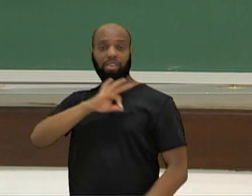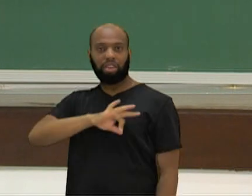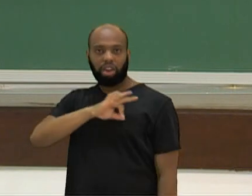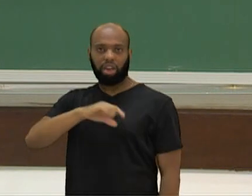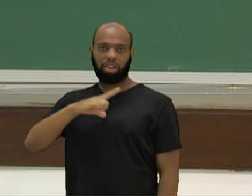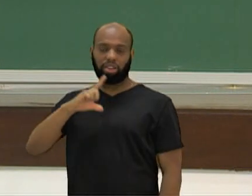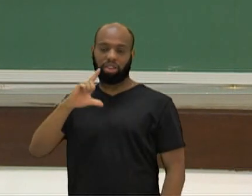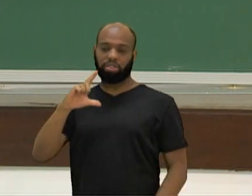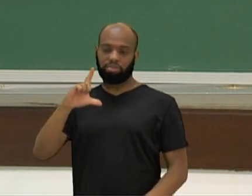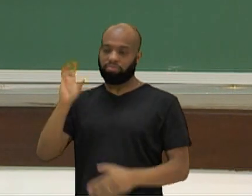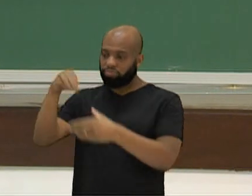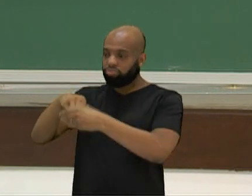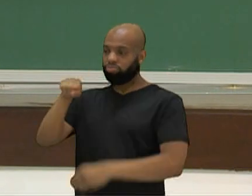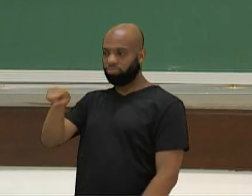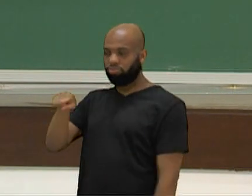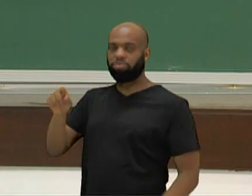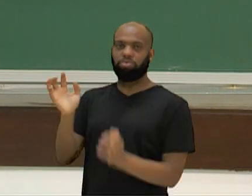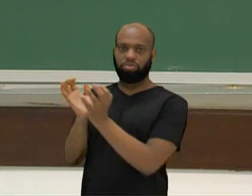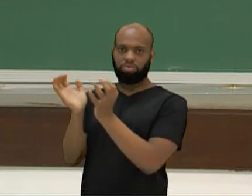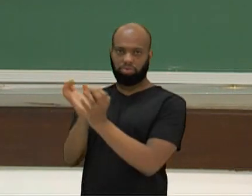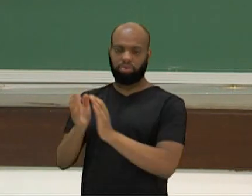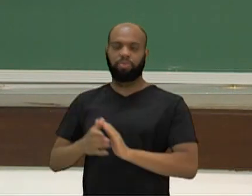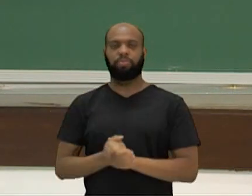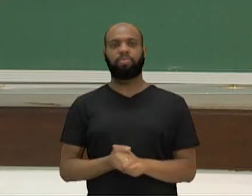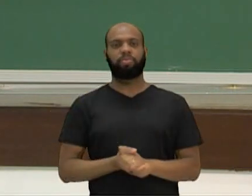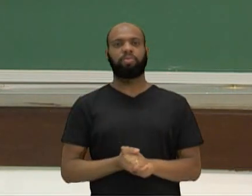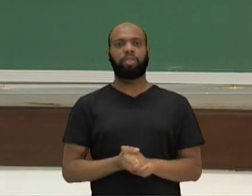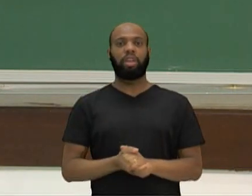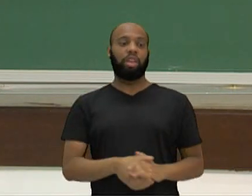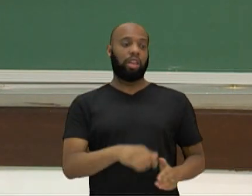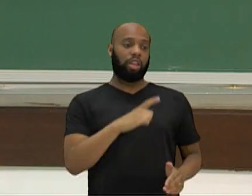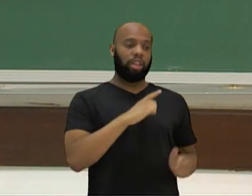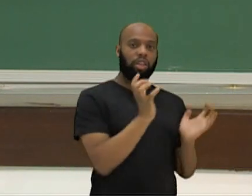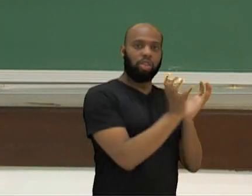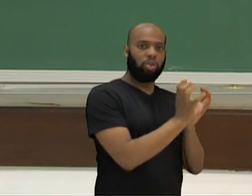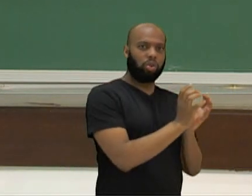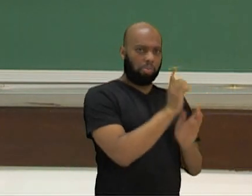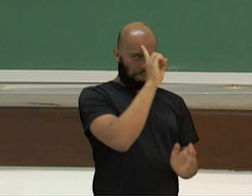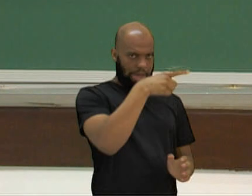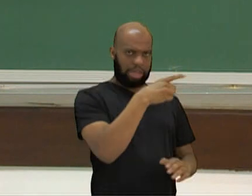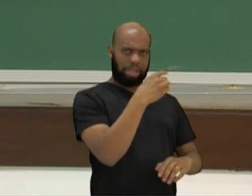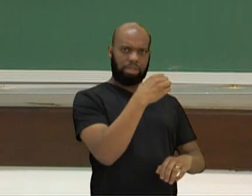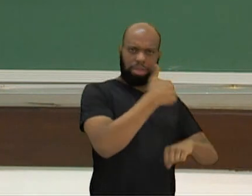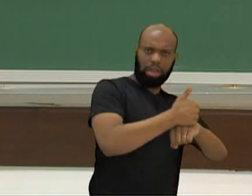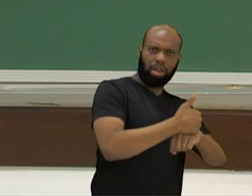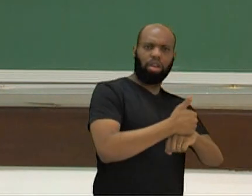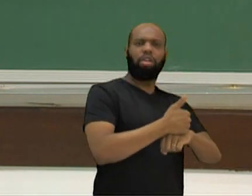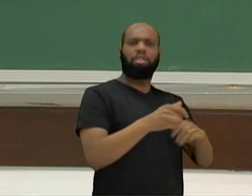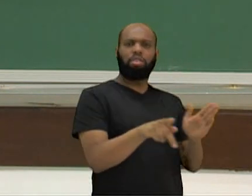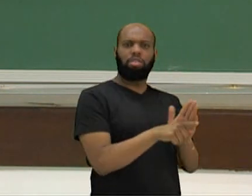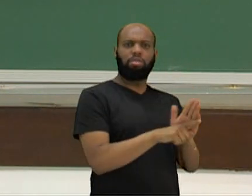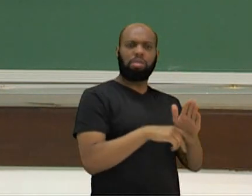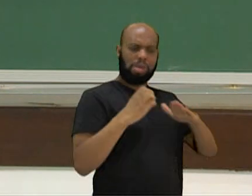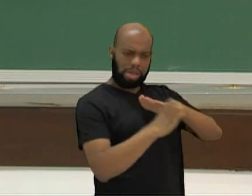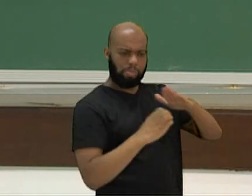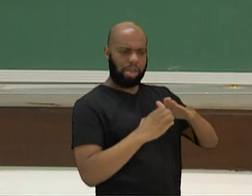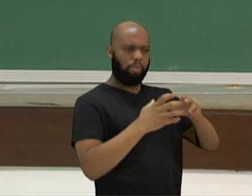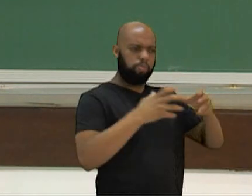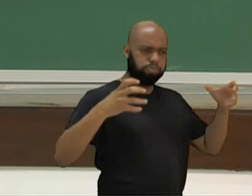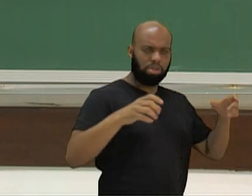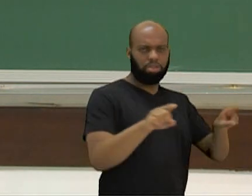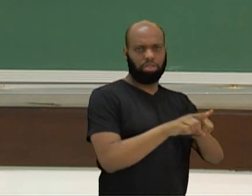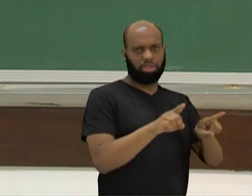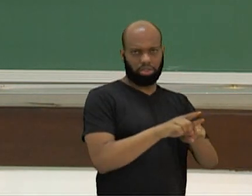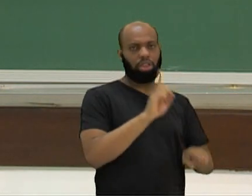assalariado está nessa coisa da classe trabalhadora. E a classe dominante, os grandes donos de corporações, essas